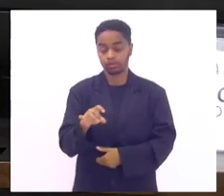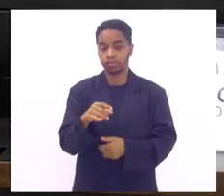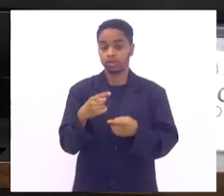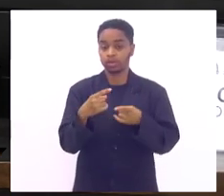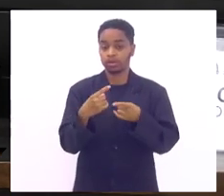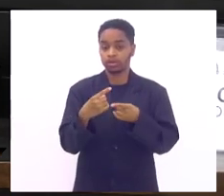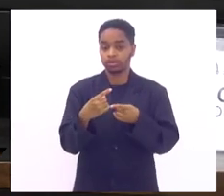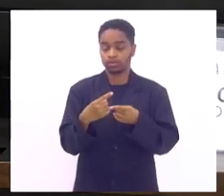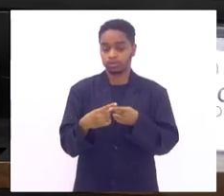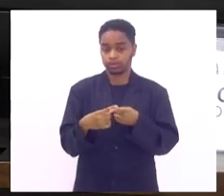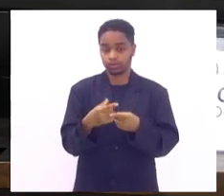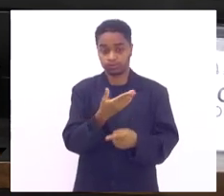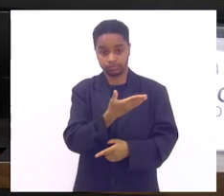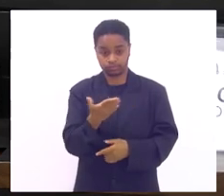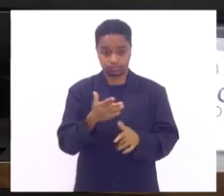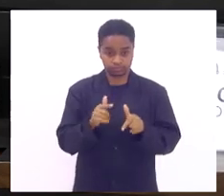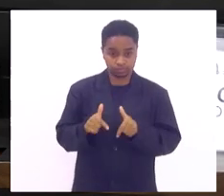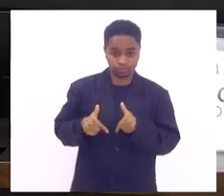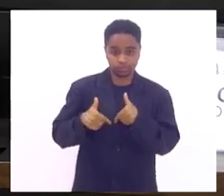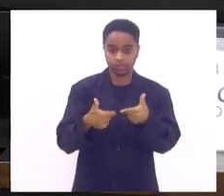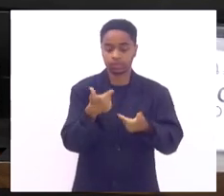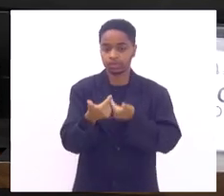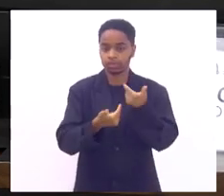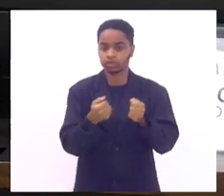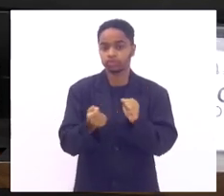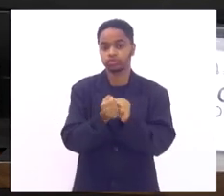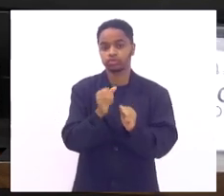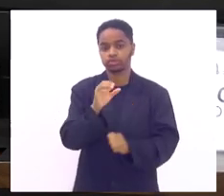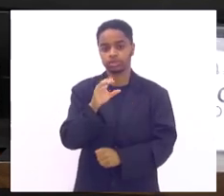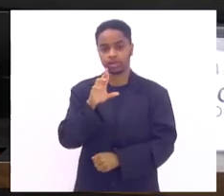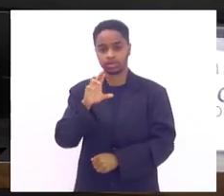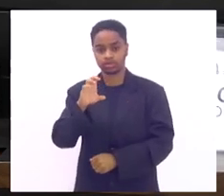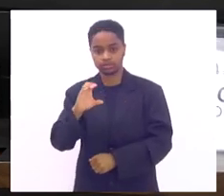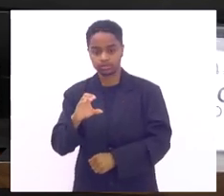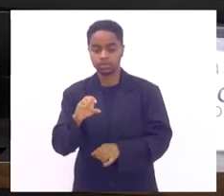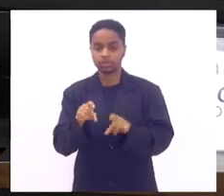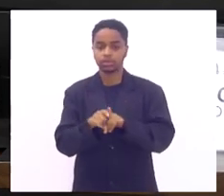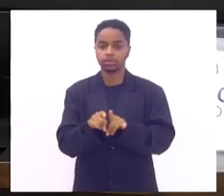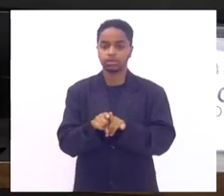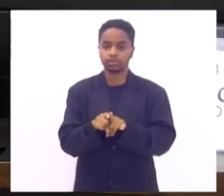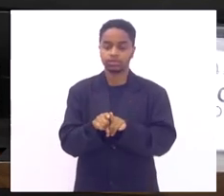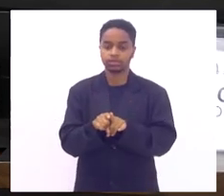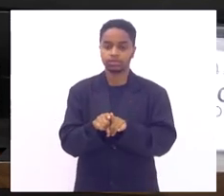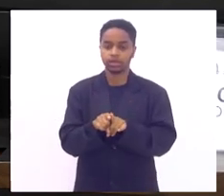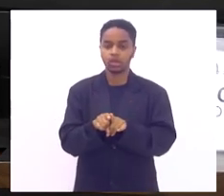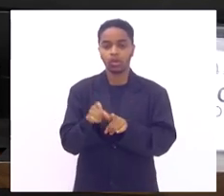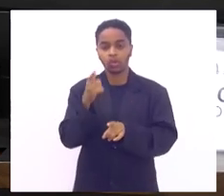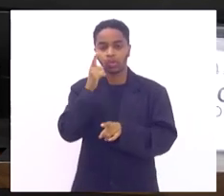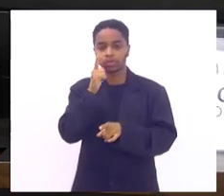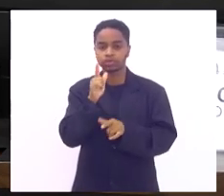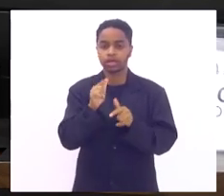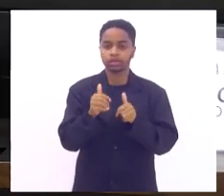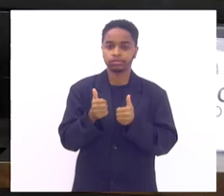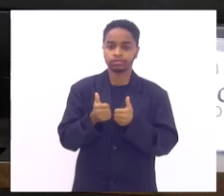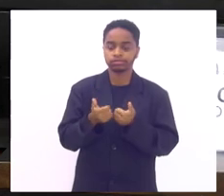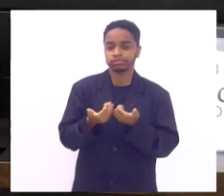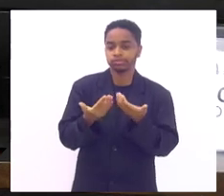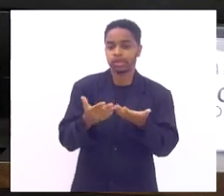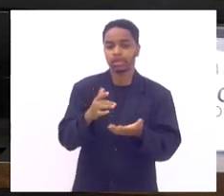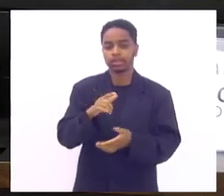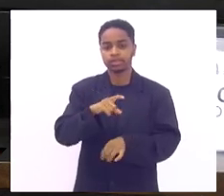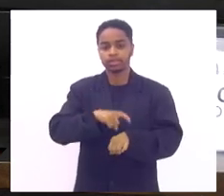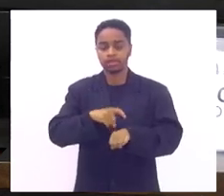mais vocês atuarem junto do CRC, quanto mais tempo de vocês for doado para o trabalho coletivo